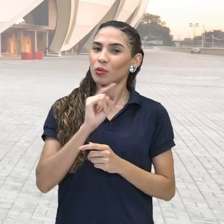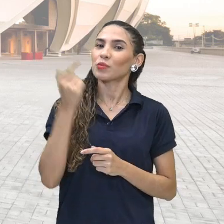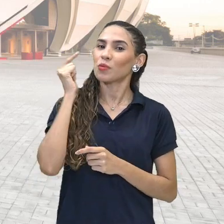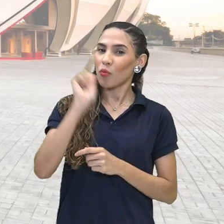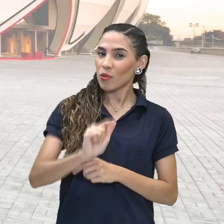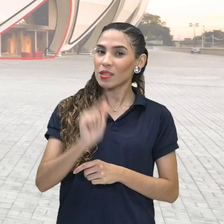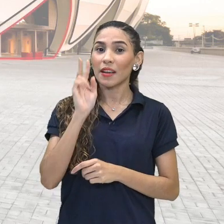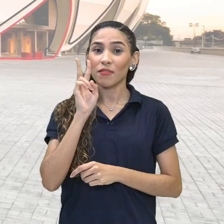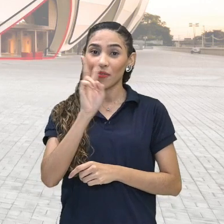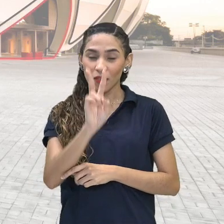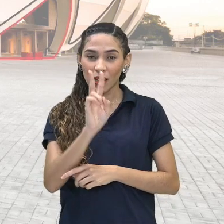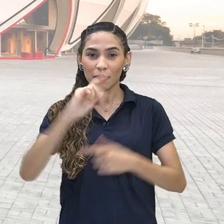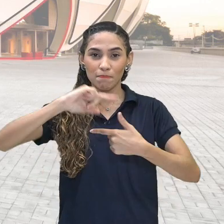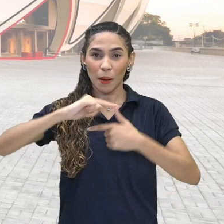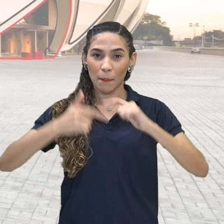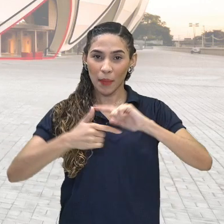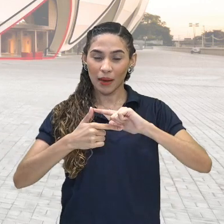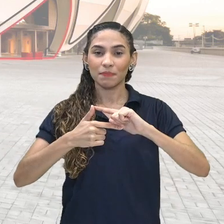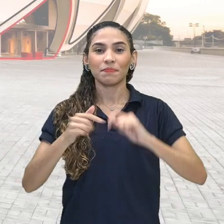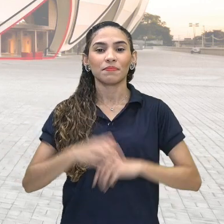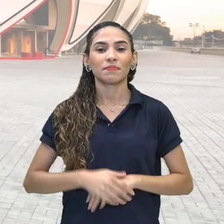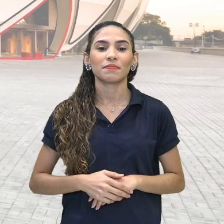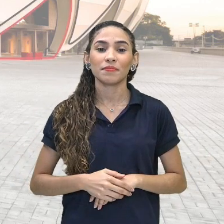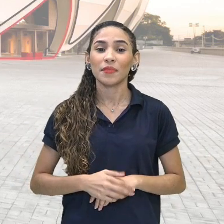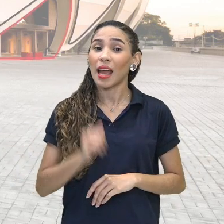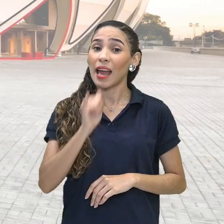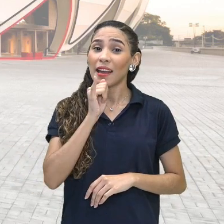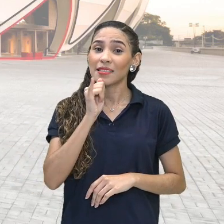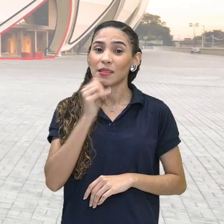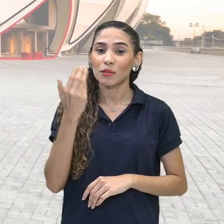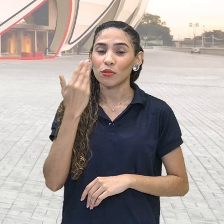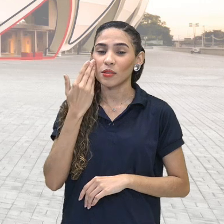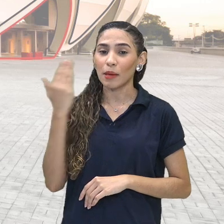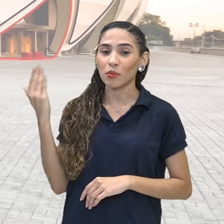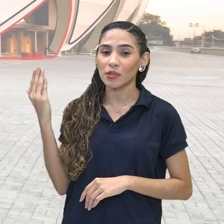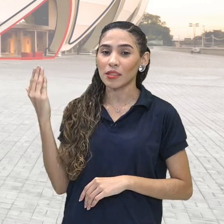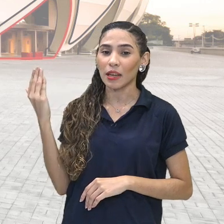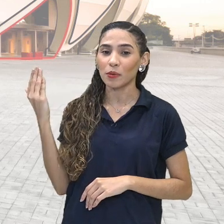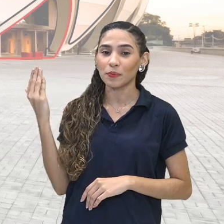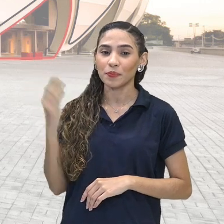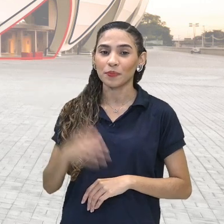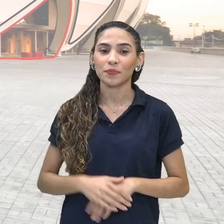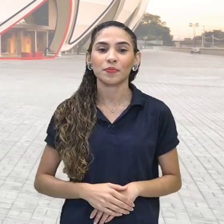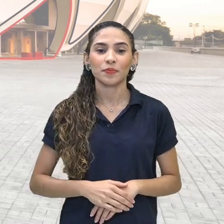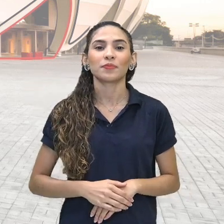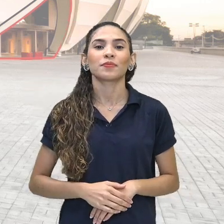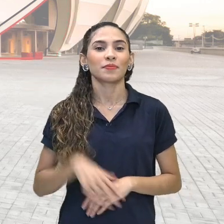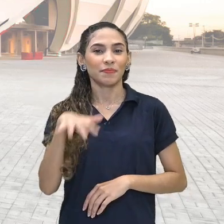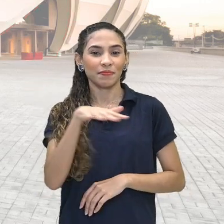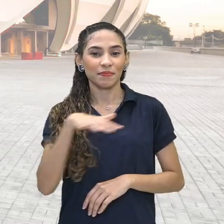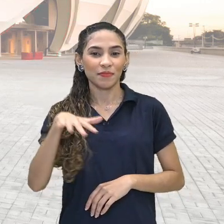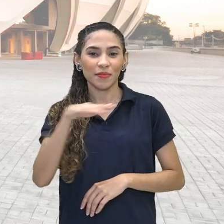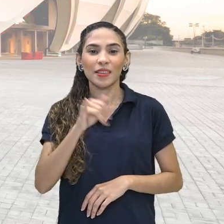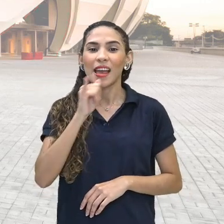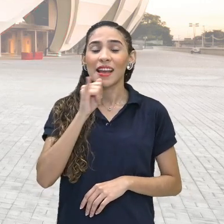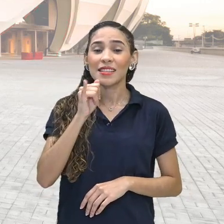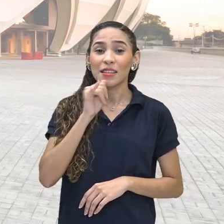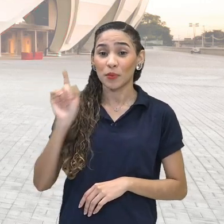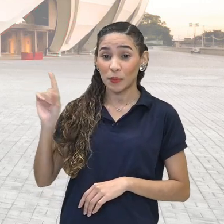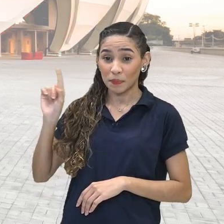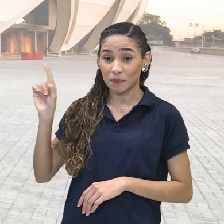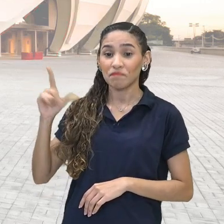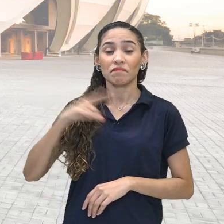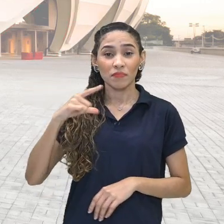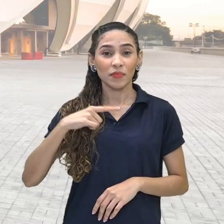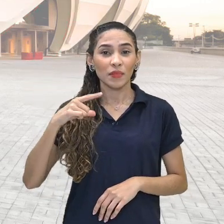as nossas figuras geométricas. Estamos aqui, ó, num estádio de futebol. O campo de futebol, por exemplo, ele possui o